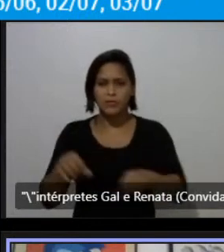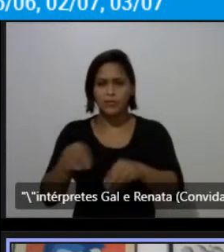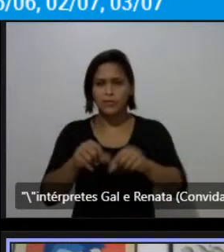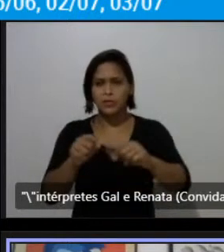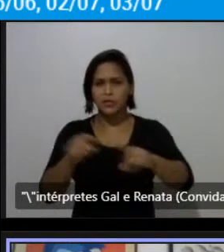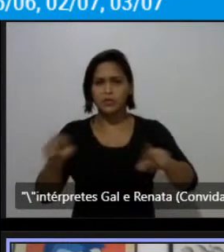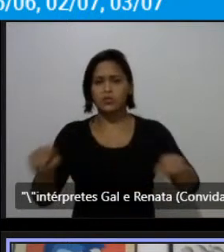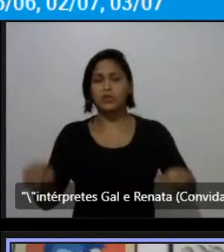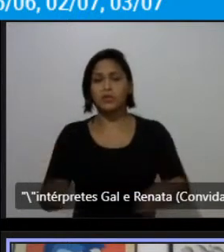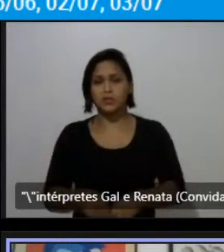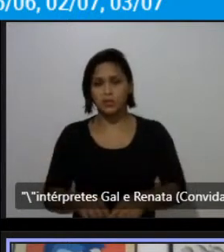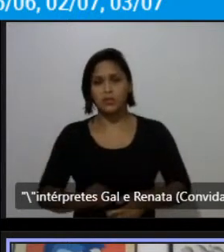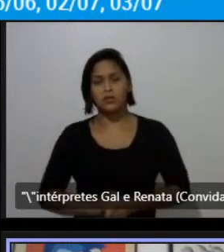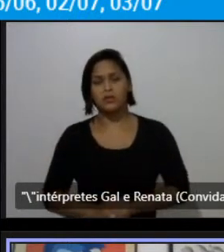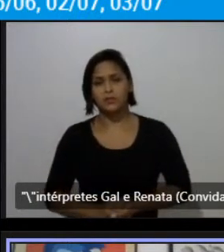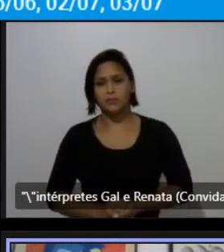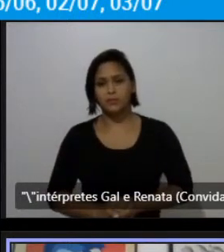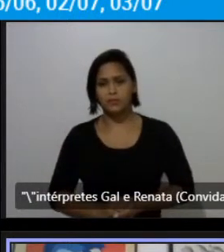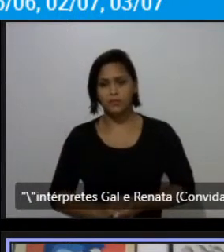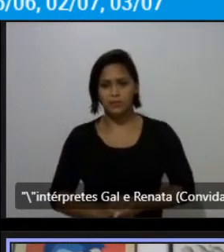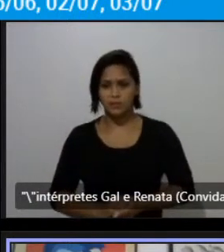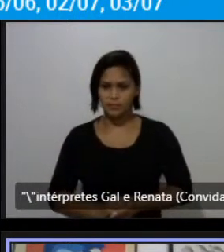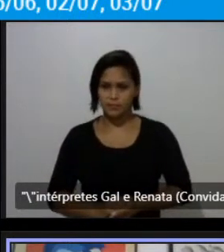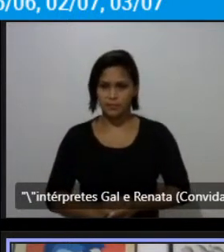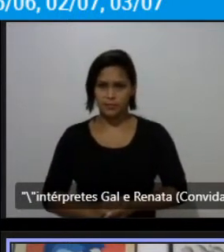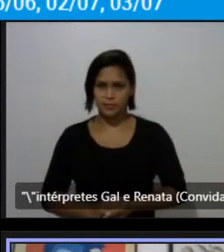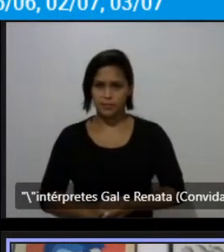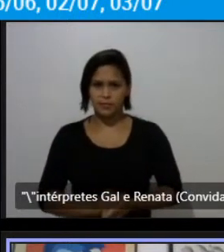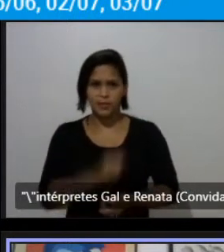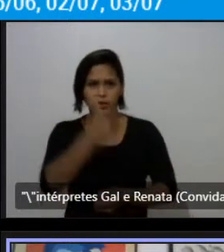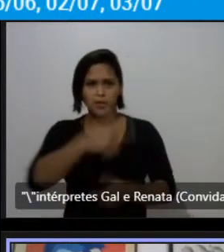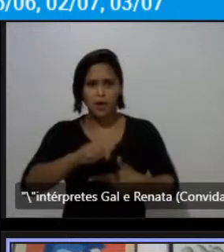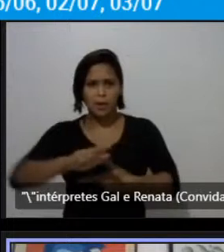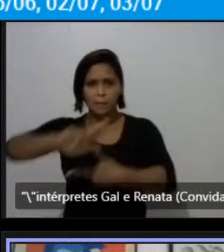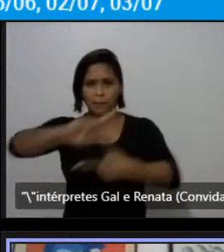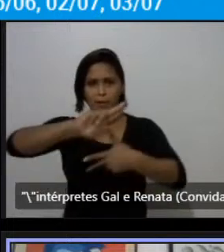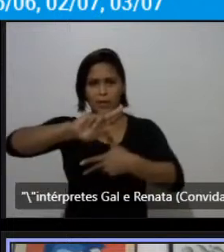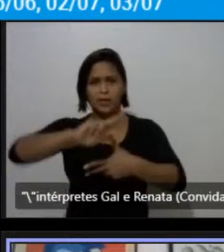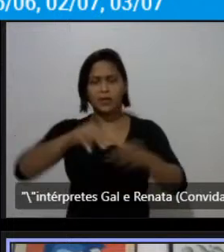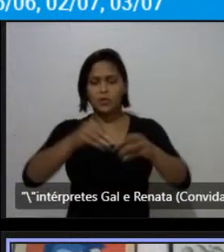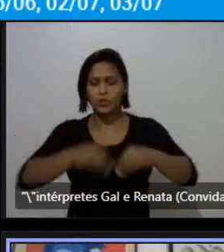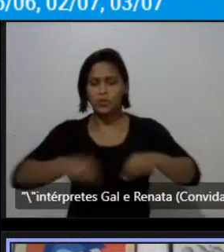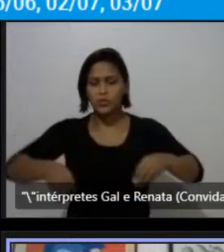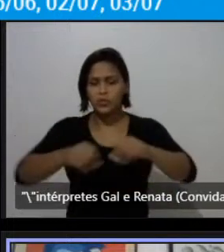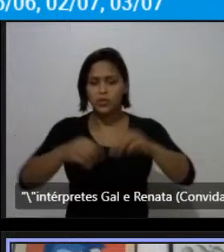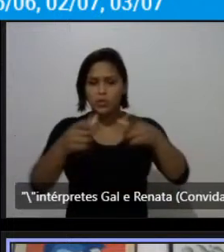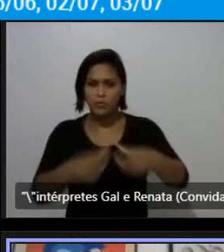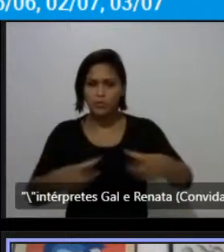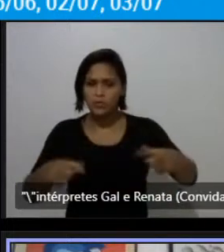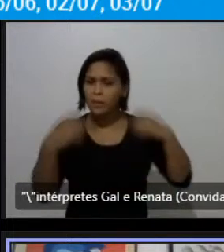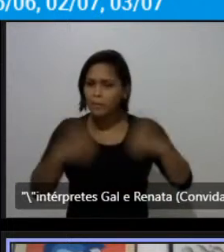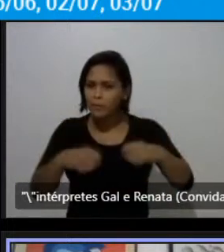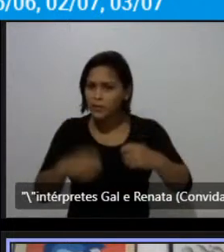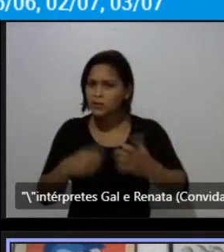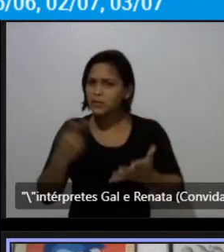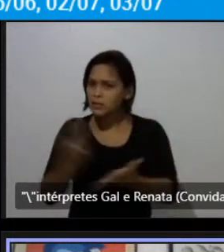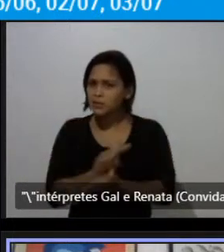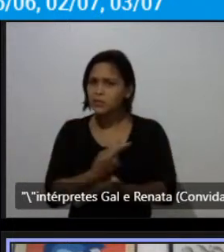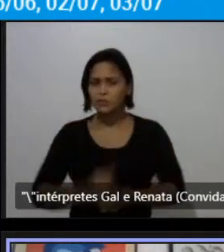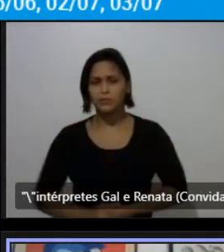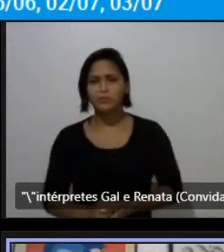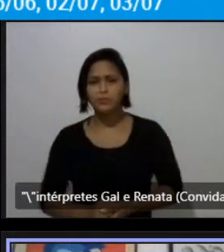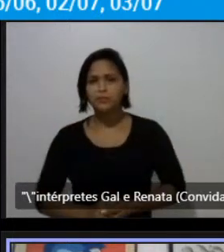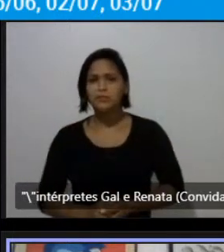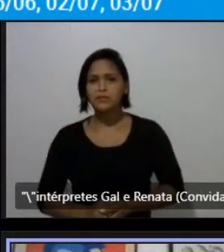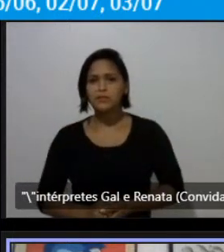para vocês que fazem essa reflexão na América Latina, o território como esse espaço de articulação, né?